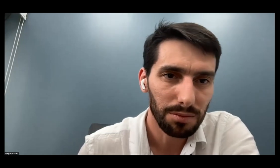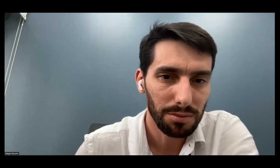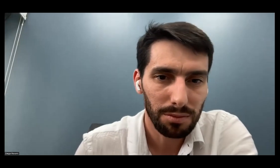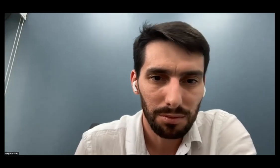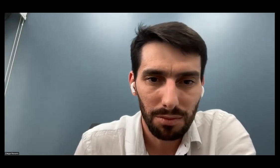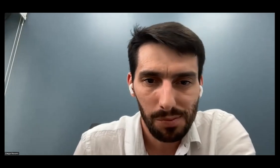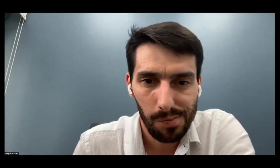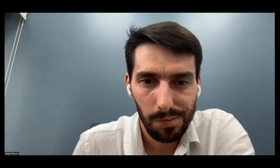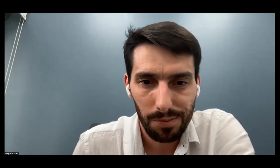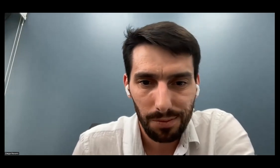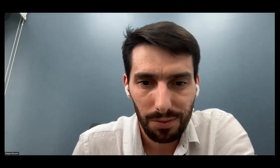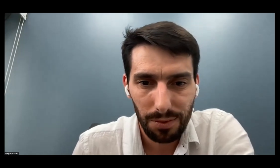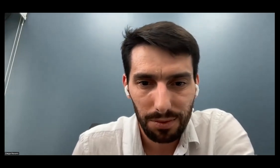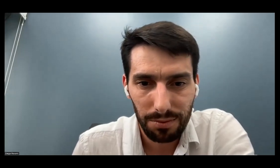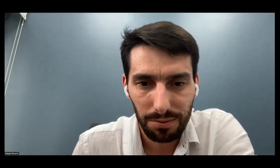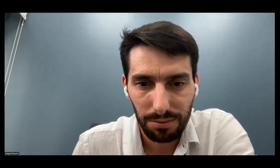né?